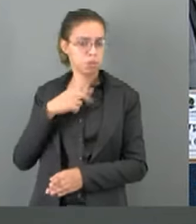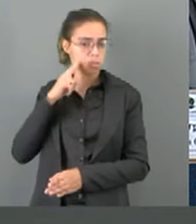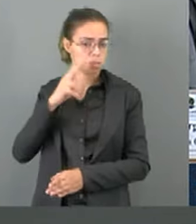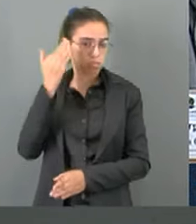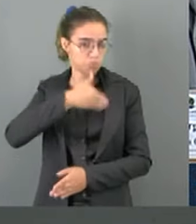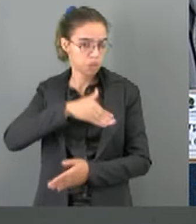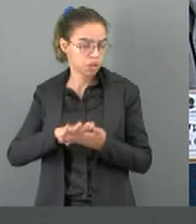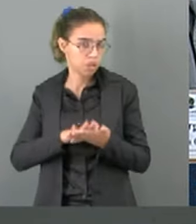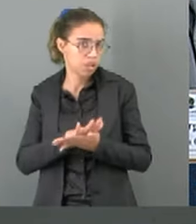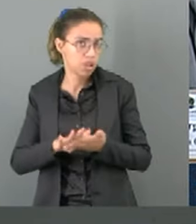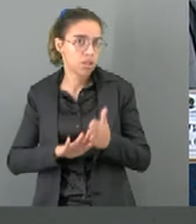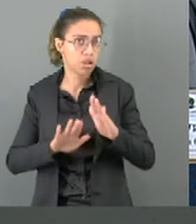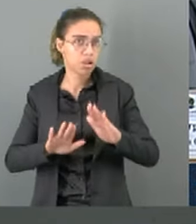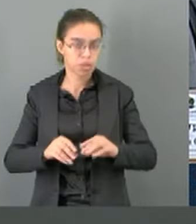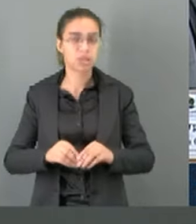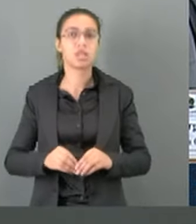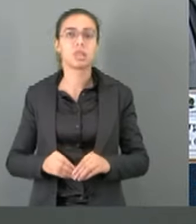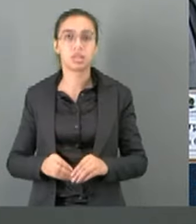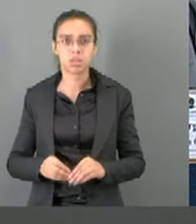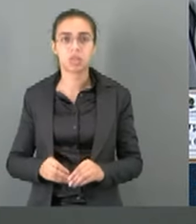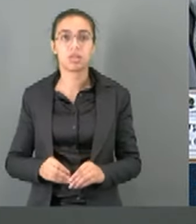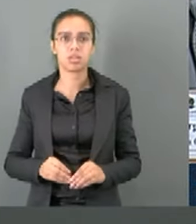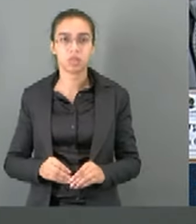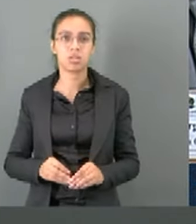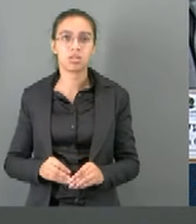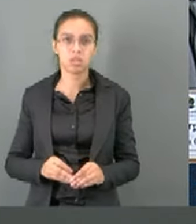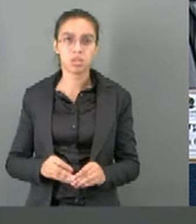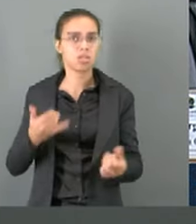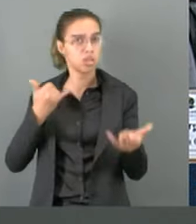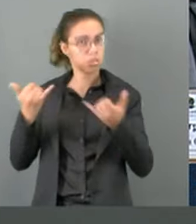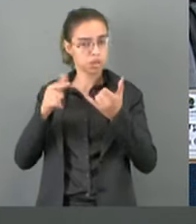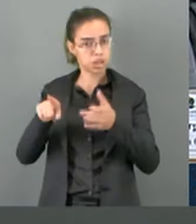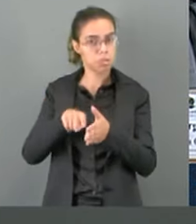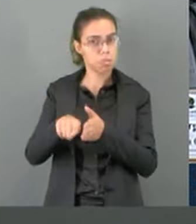prova, mas há informação de que ele está sendo investigado?